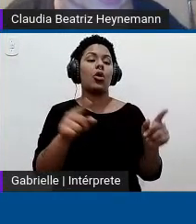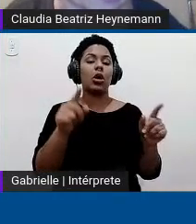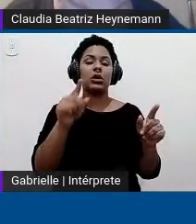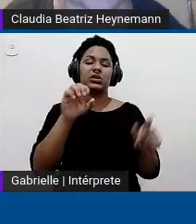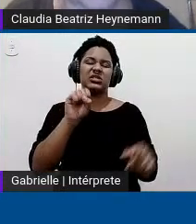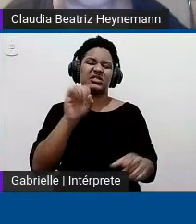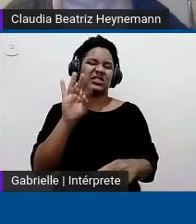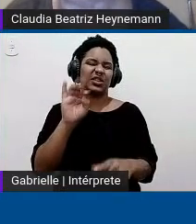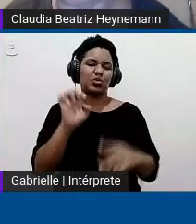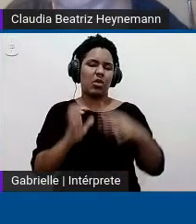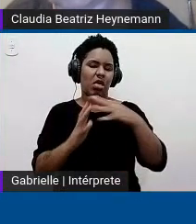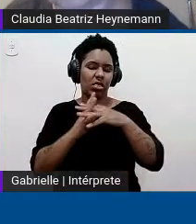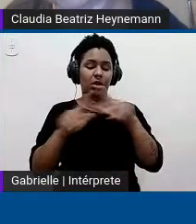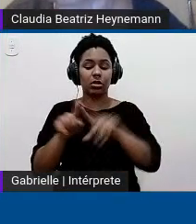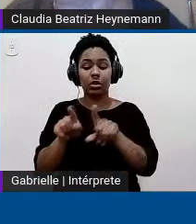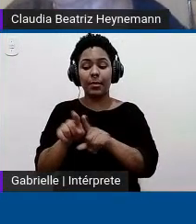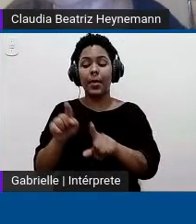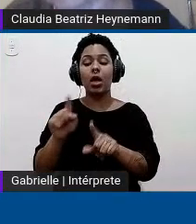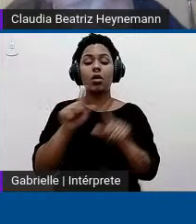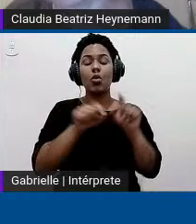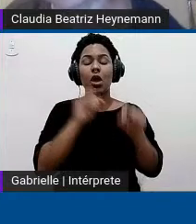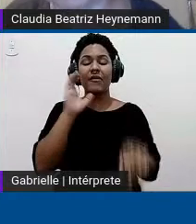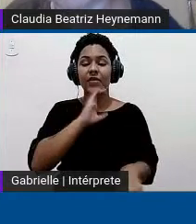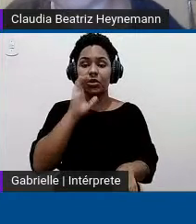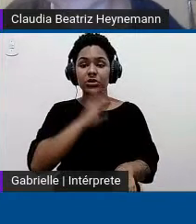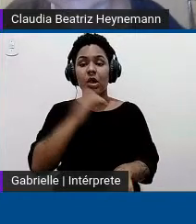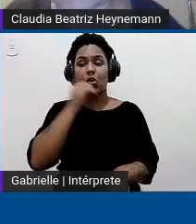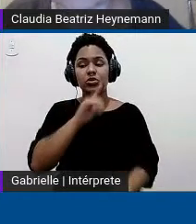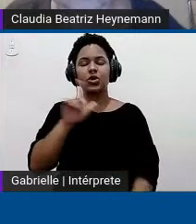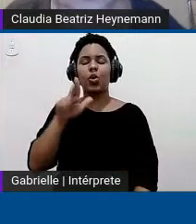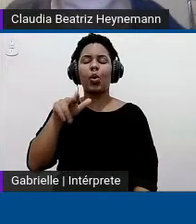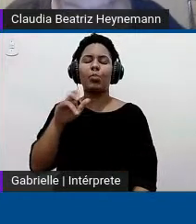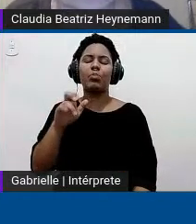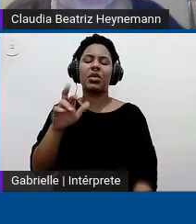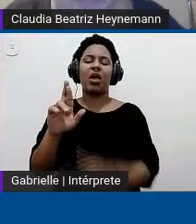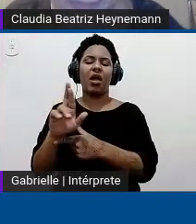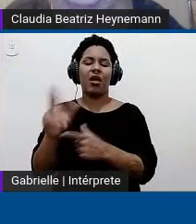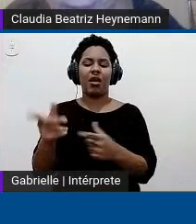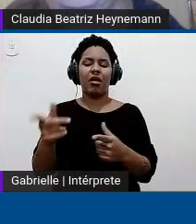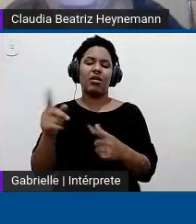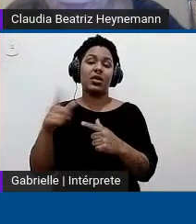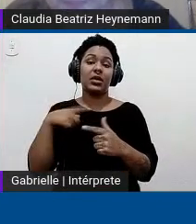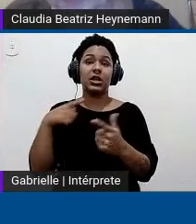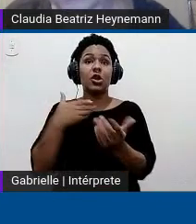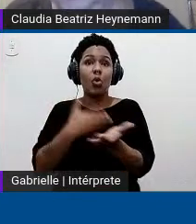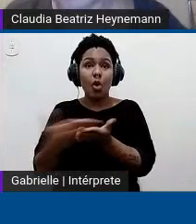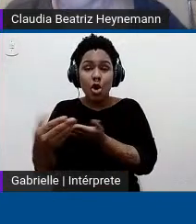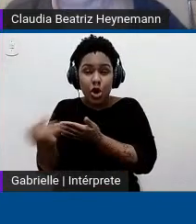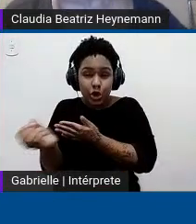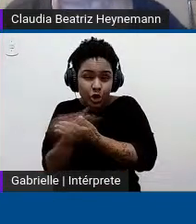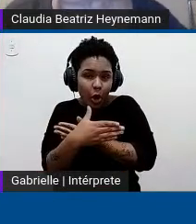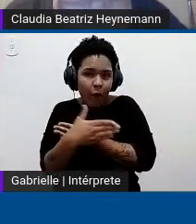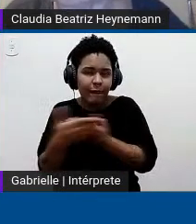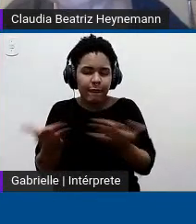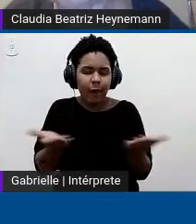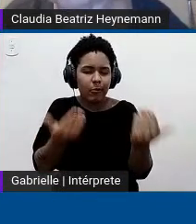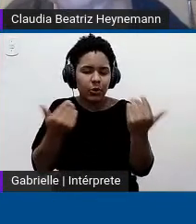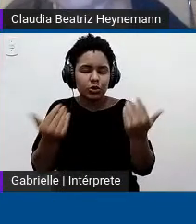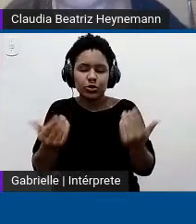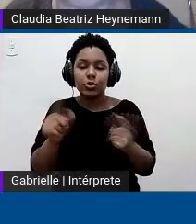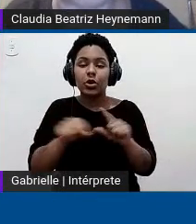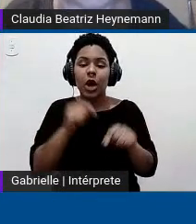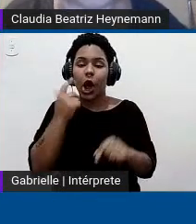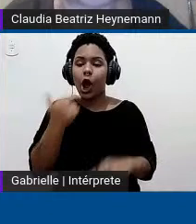companhia Lumière, levando a que se pudesse afirmar que a era moderna da cor havia começado. As